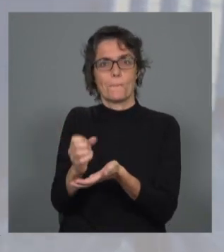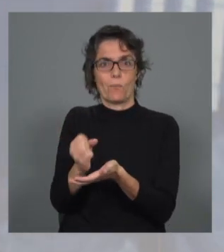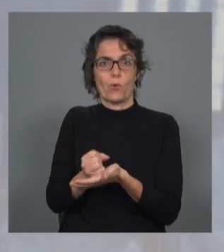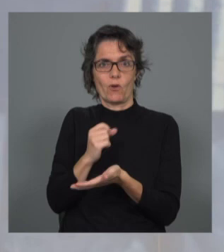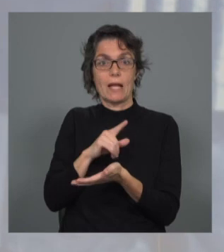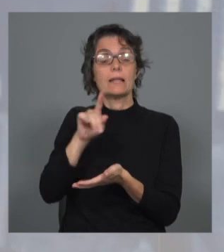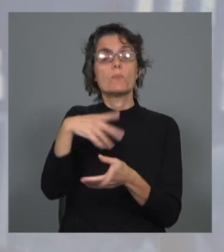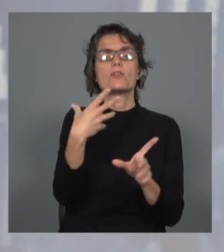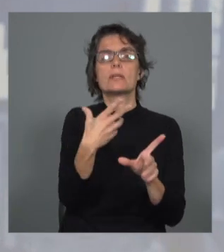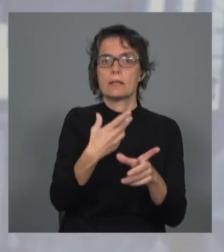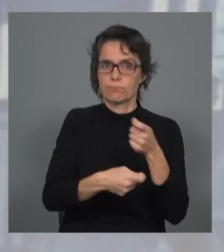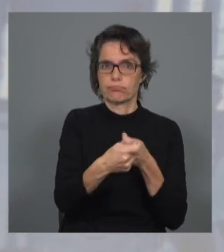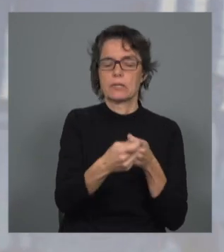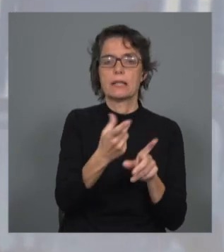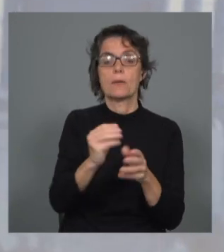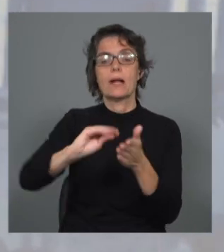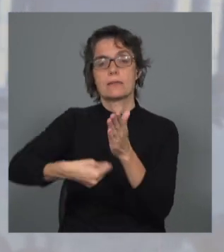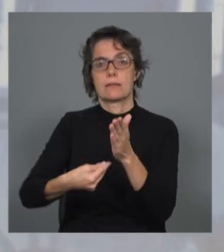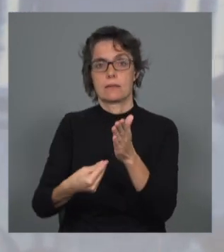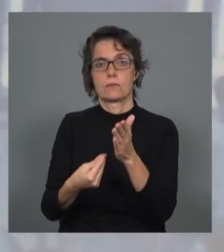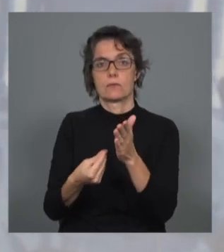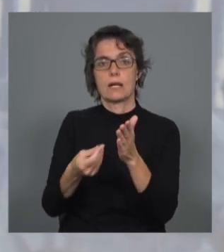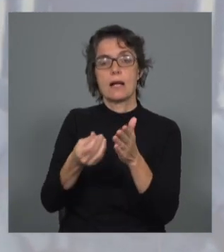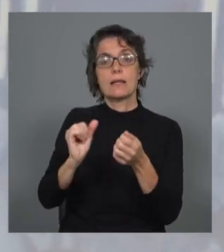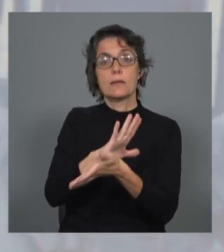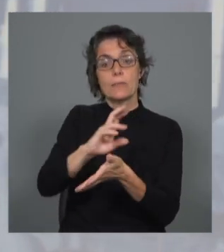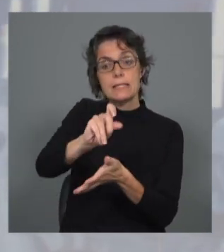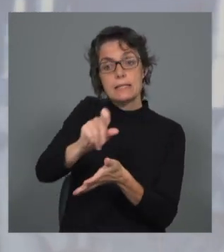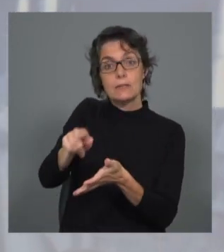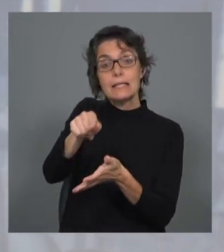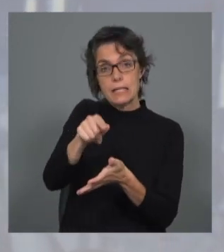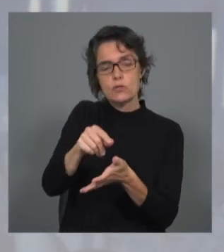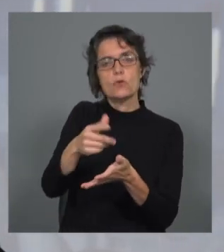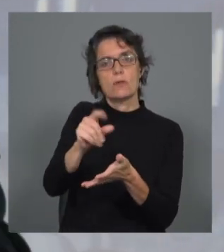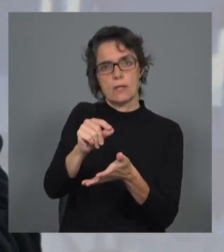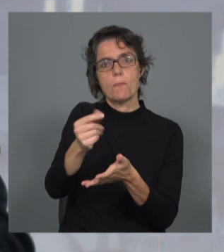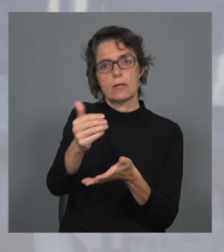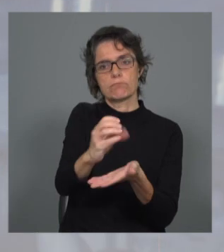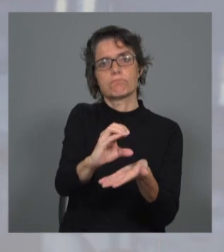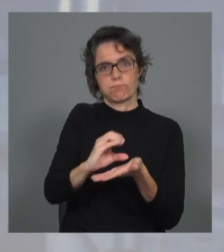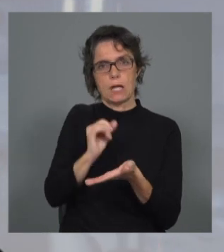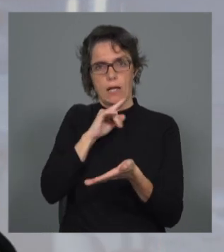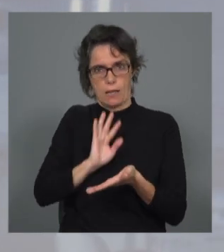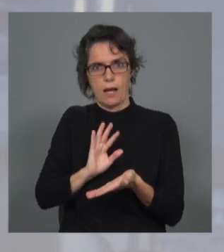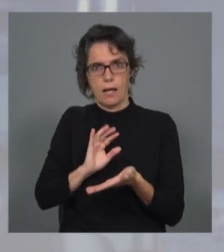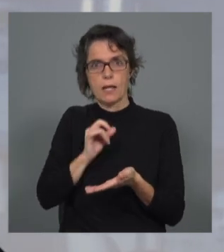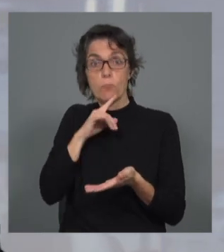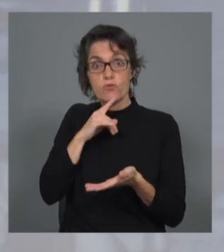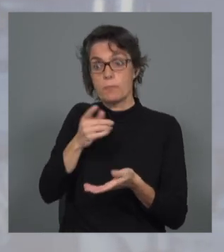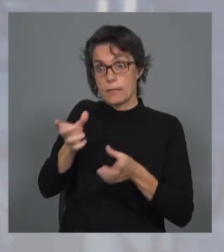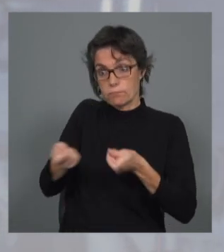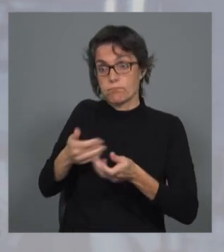as assinaturas na imprensa regional constituem um grande suporte financeiro que permite custear o